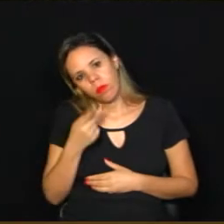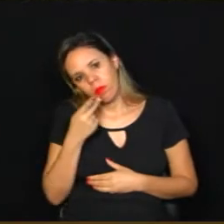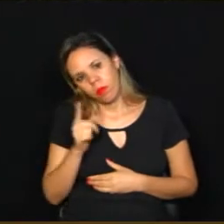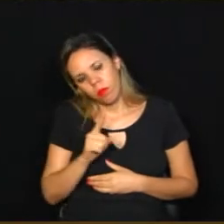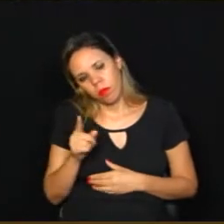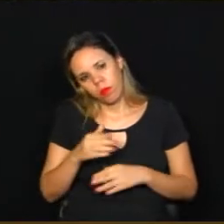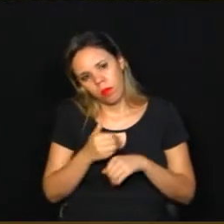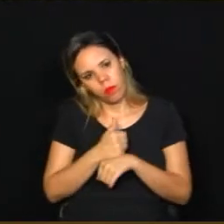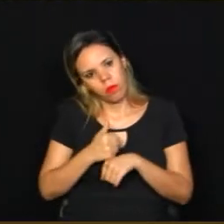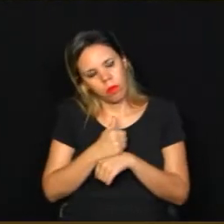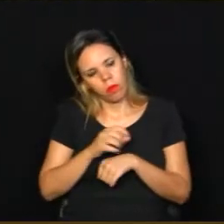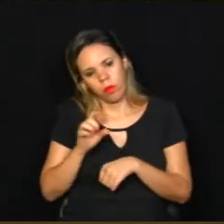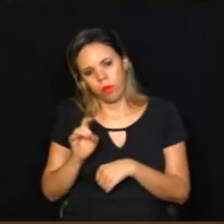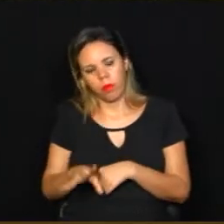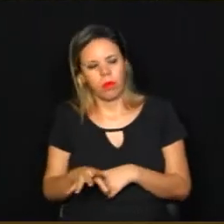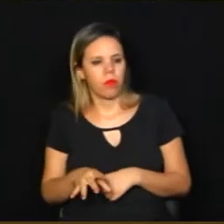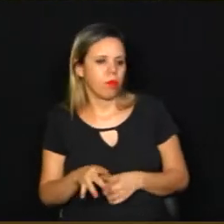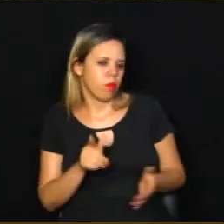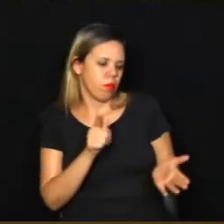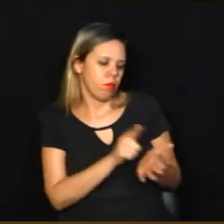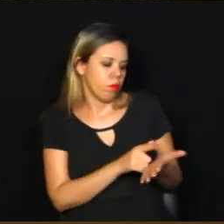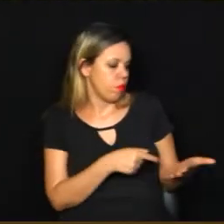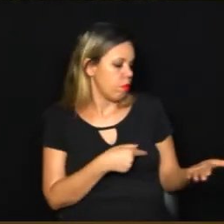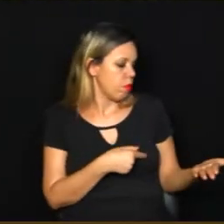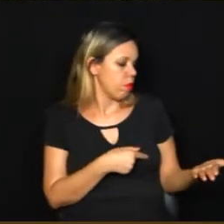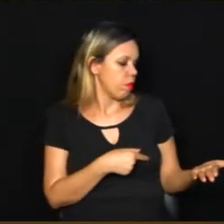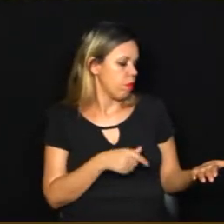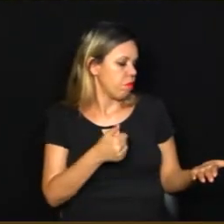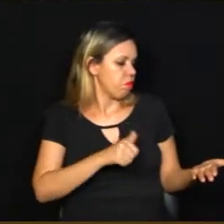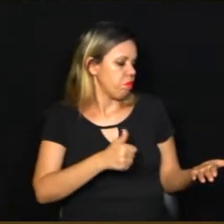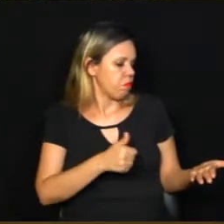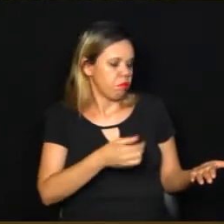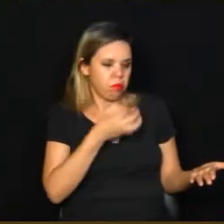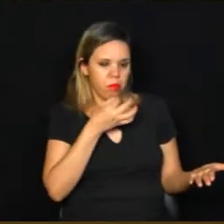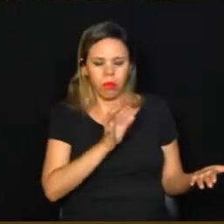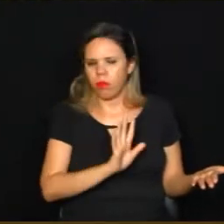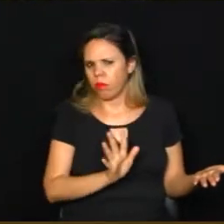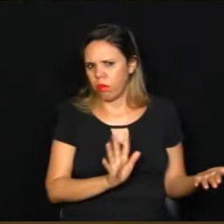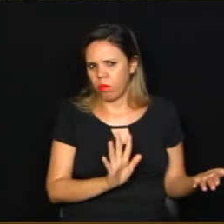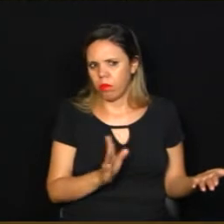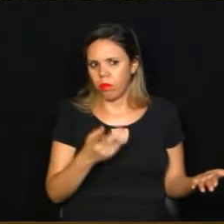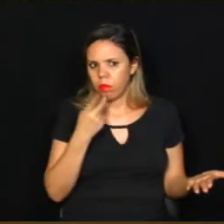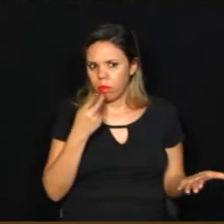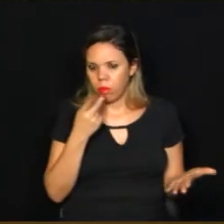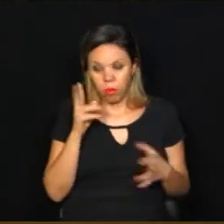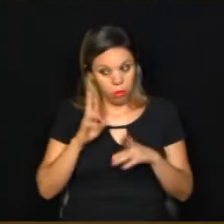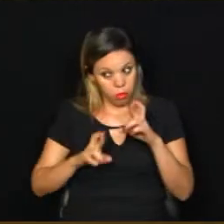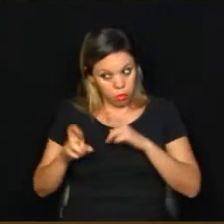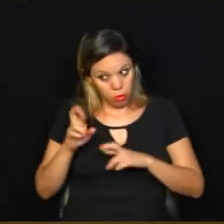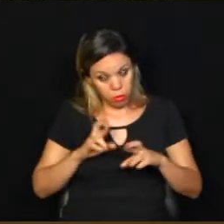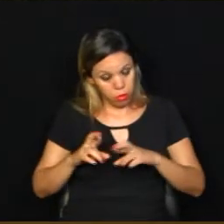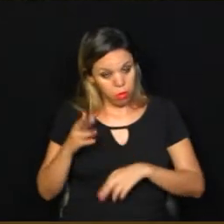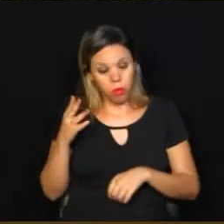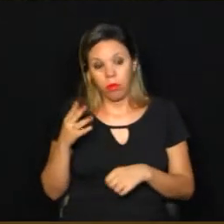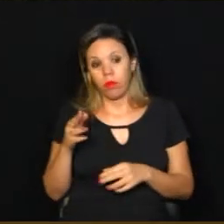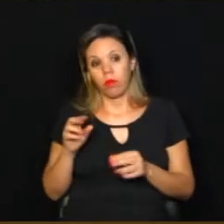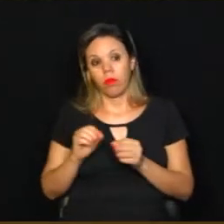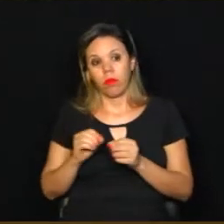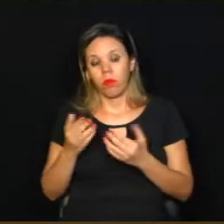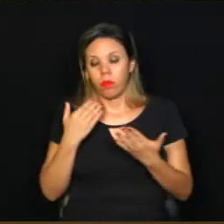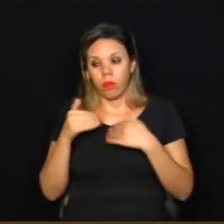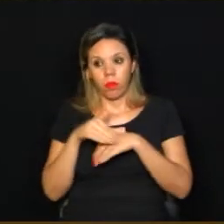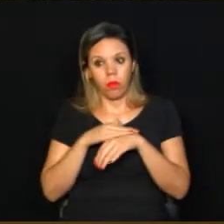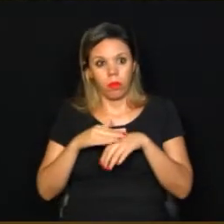os profissionais vão apenas pegar o relatório e fazer uma avaliação. Não, nós estamos falando de análise do relatório,